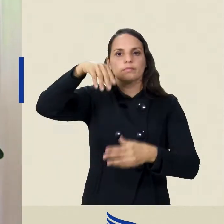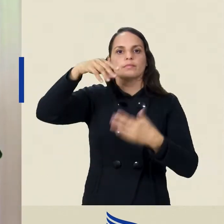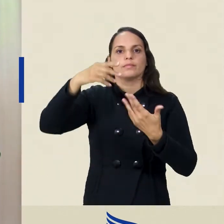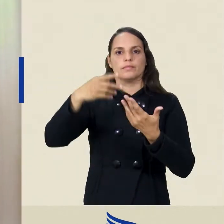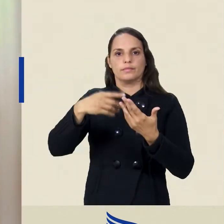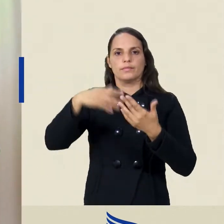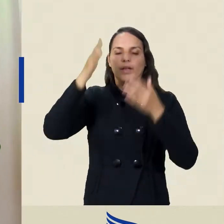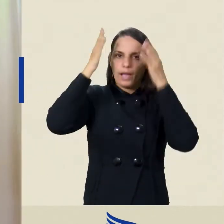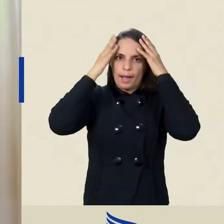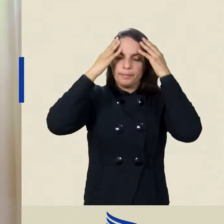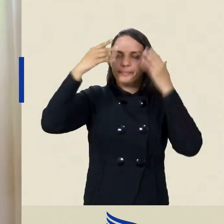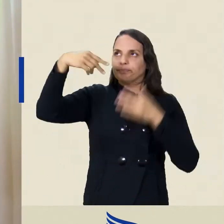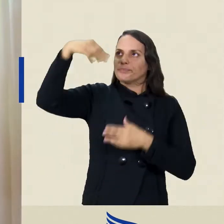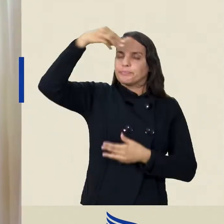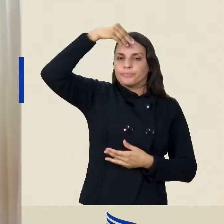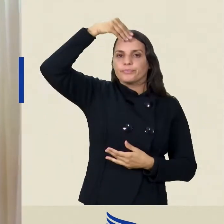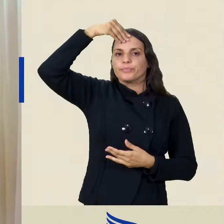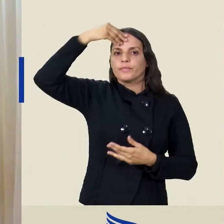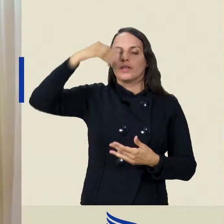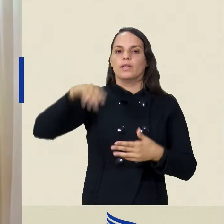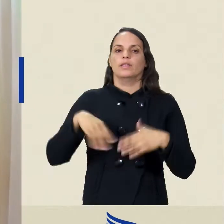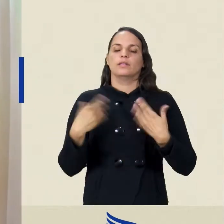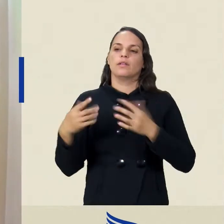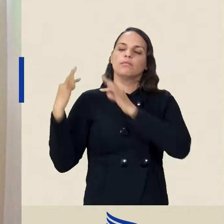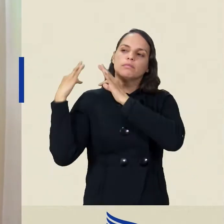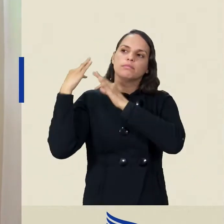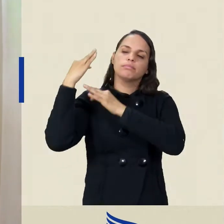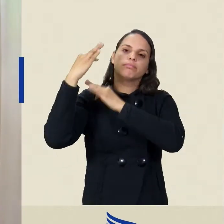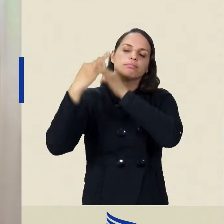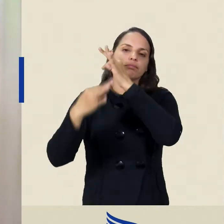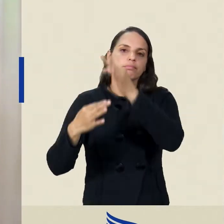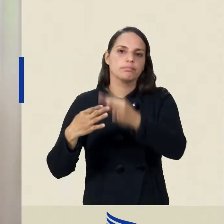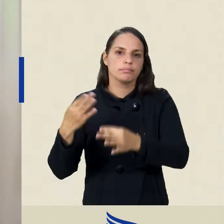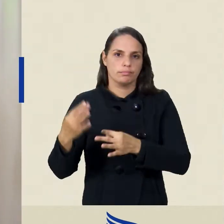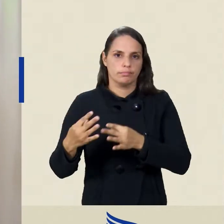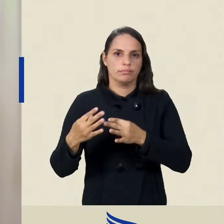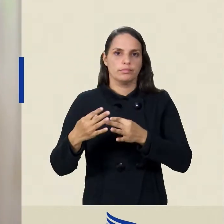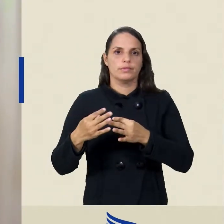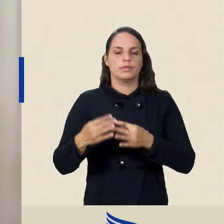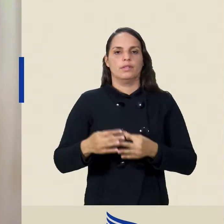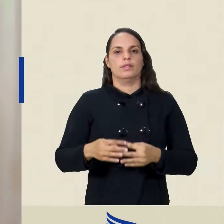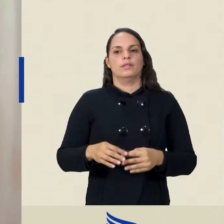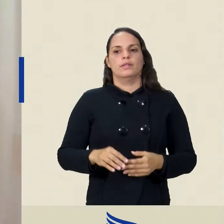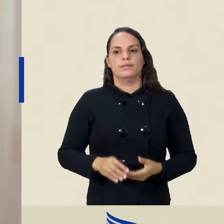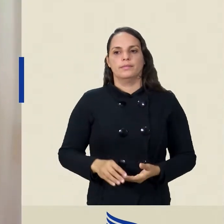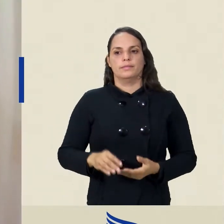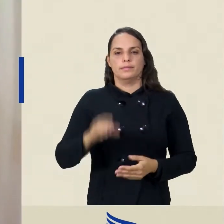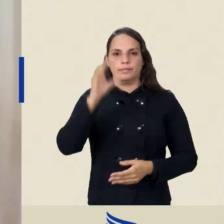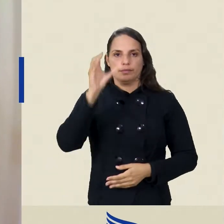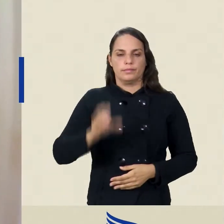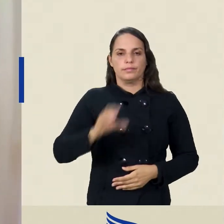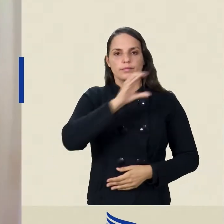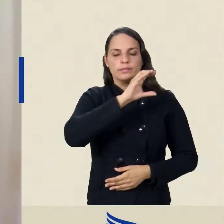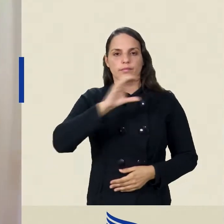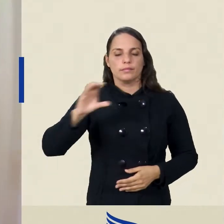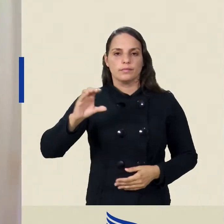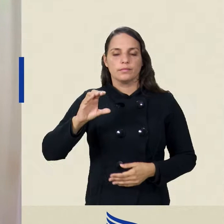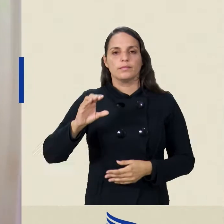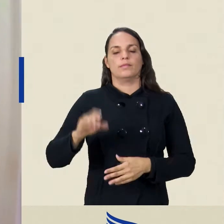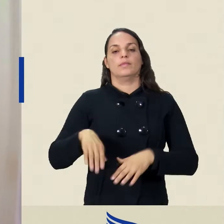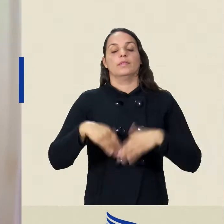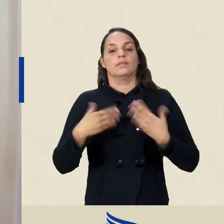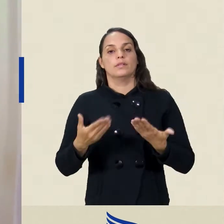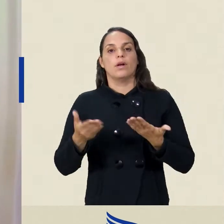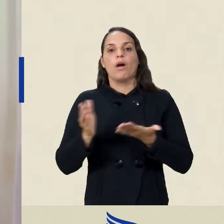de batismo remonta a uma tradição cristã católica apostólica romana e, segundo algumas autoridades